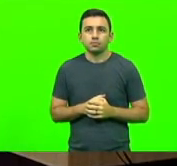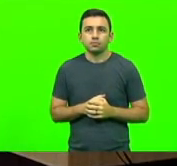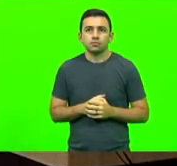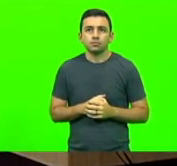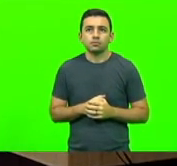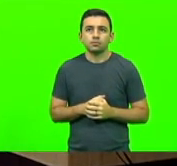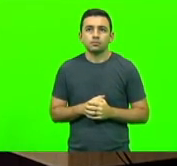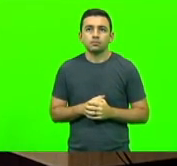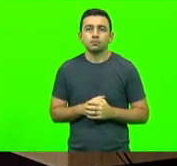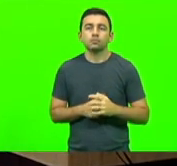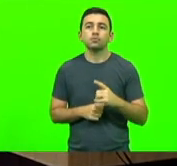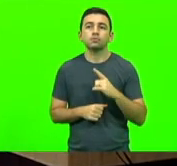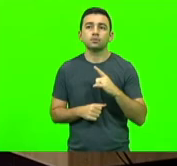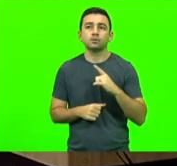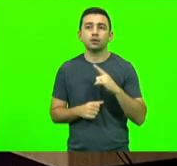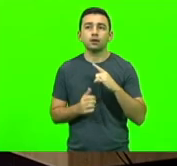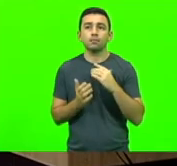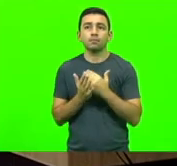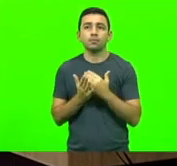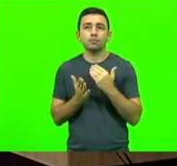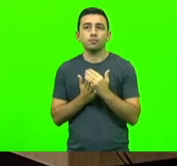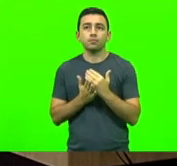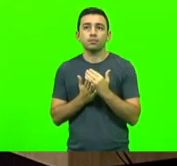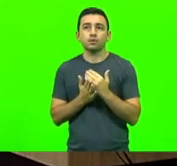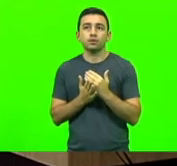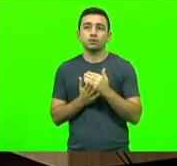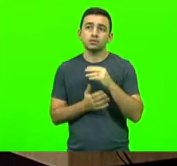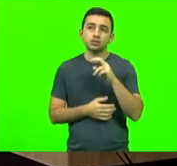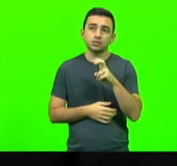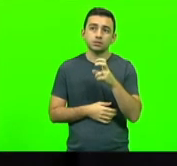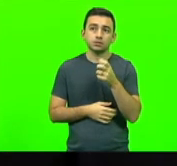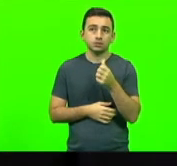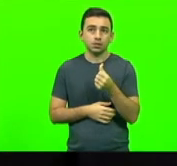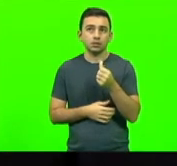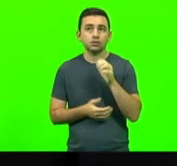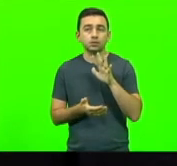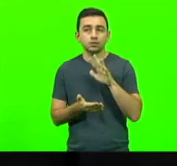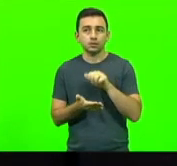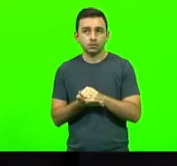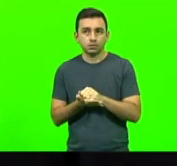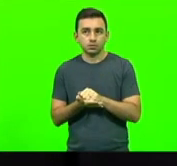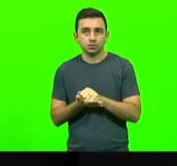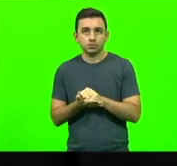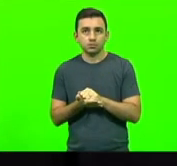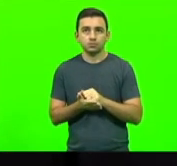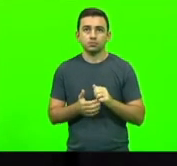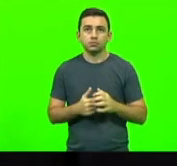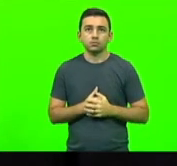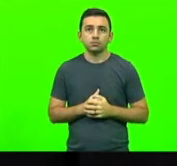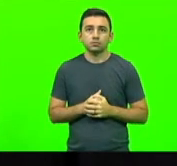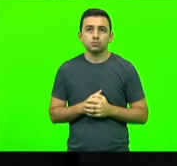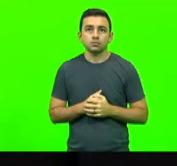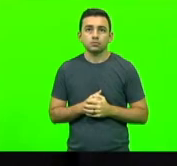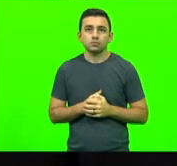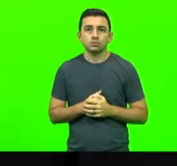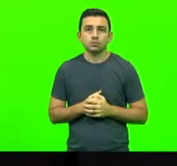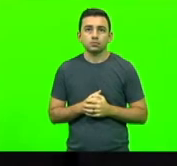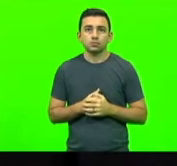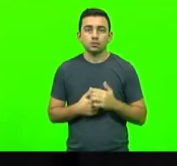Eu tenho ainda mais 5 ou 6 inscritos com o deputado Fernando. Eu